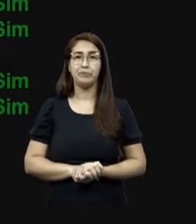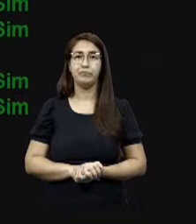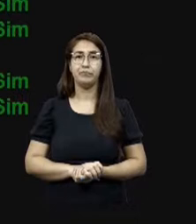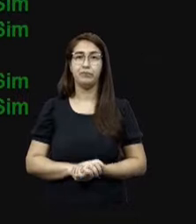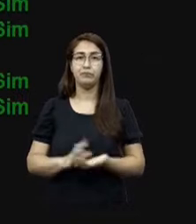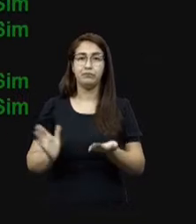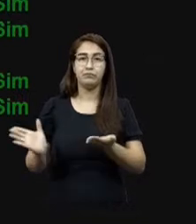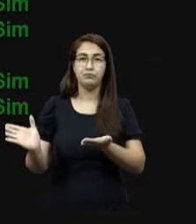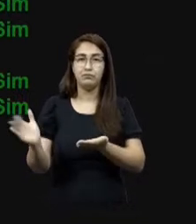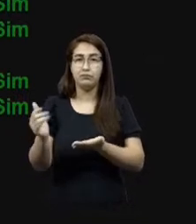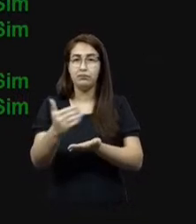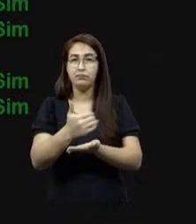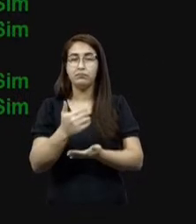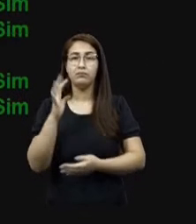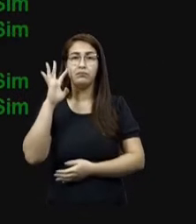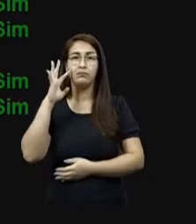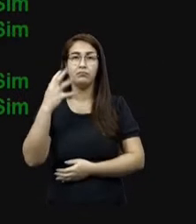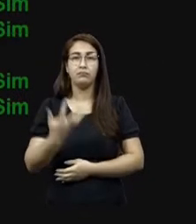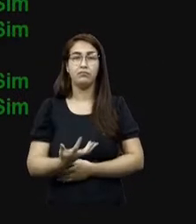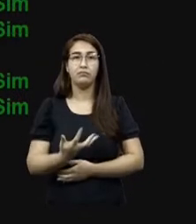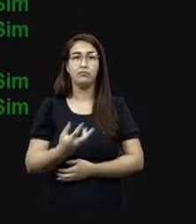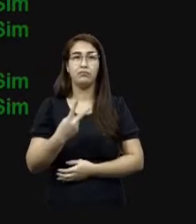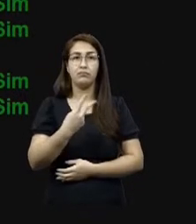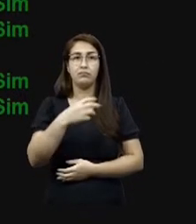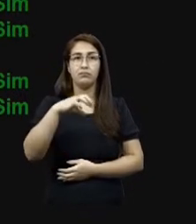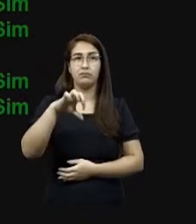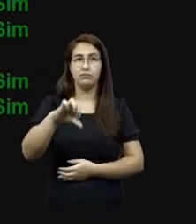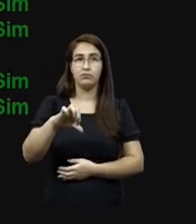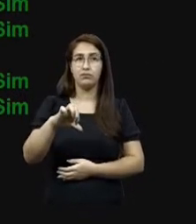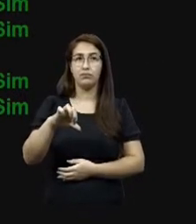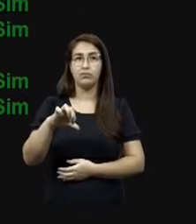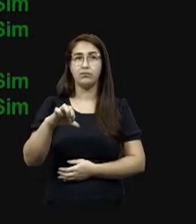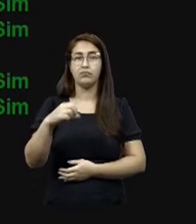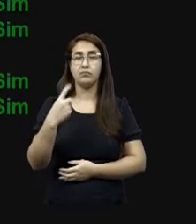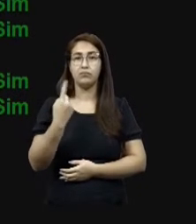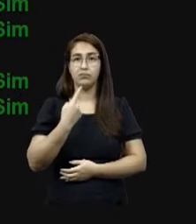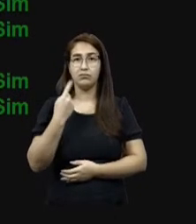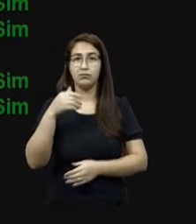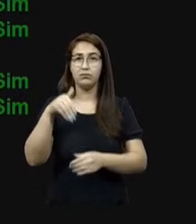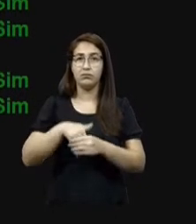resultado. Votaram sim 29 deputados.